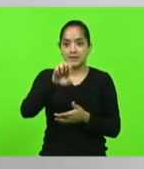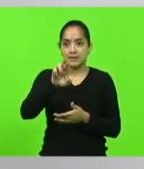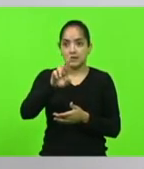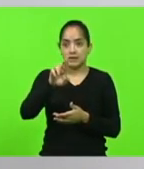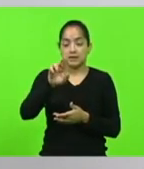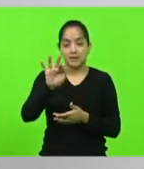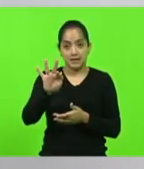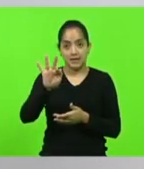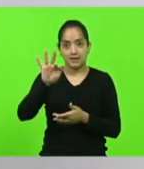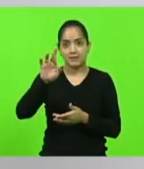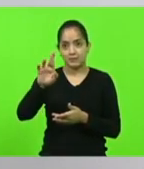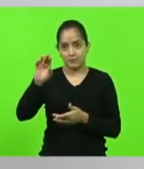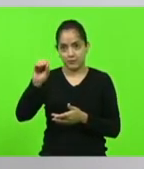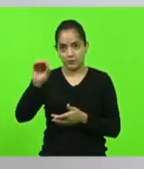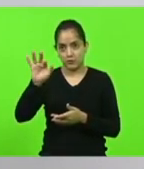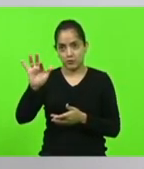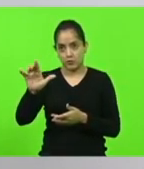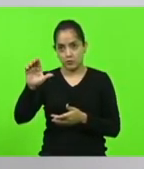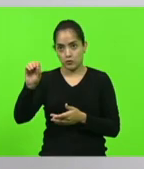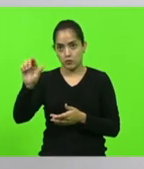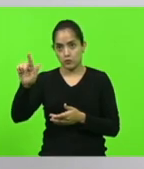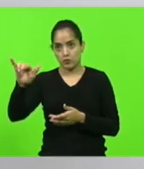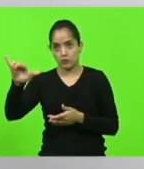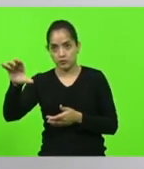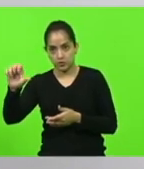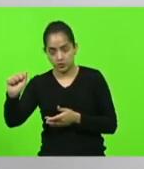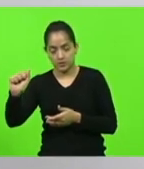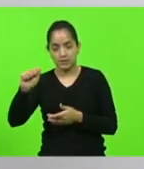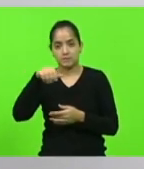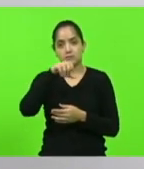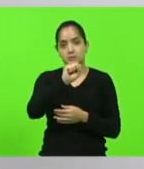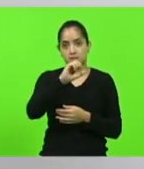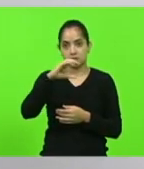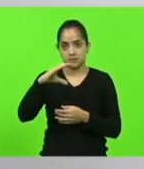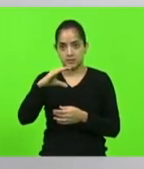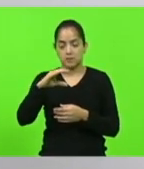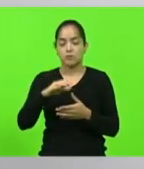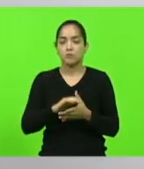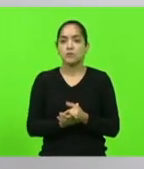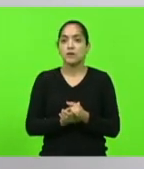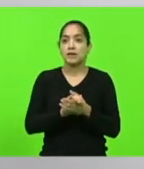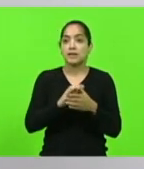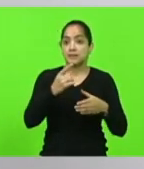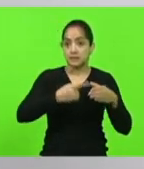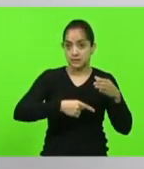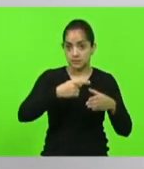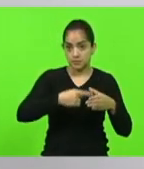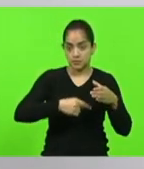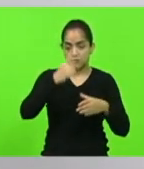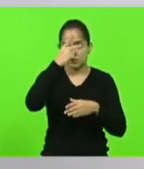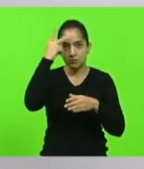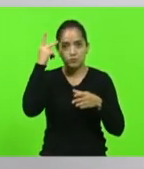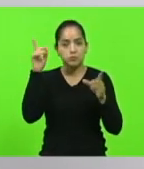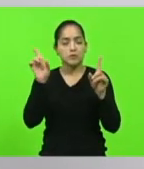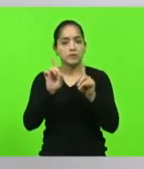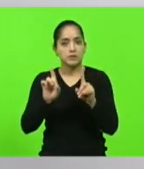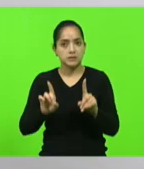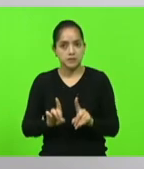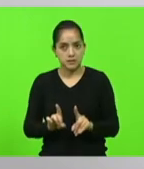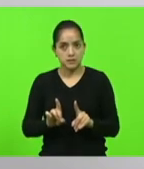Catarina na reunião de 31 de agosto de 2021 da comissão das pessoas com deficiência